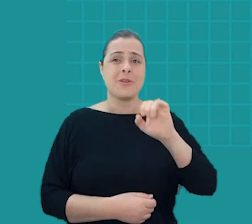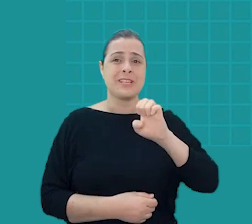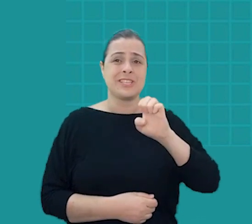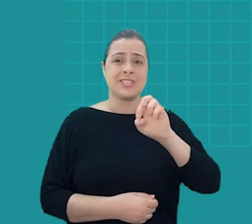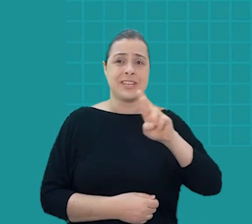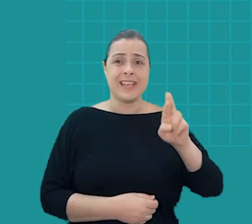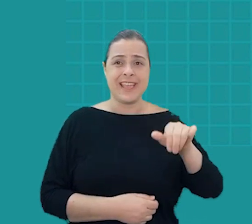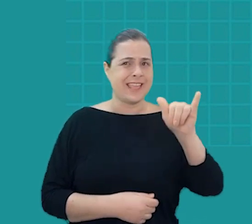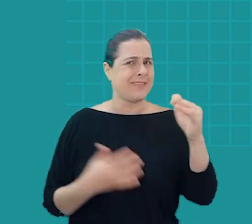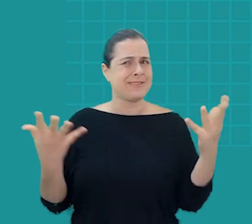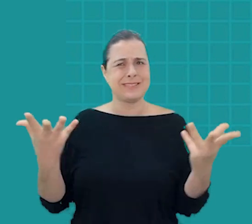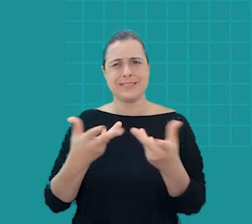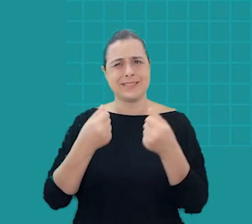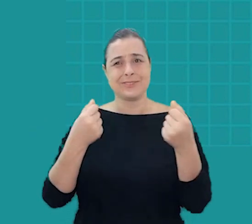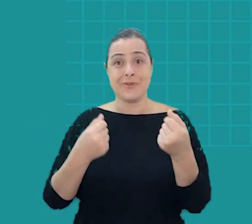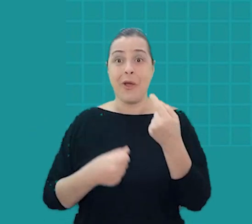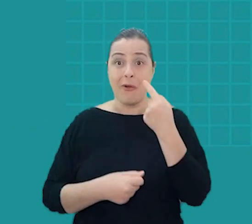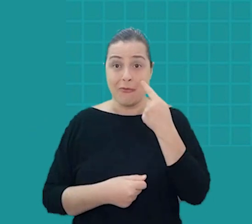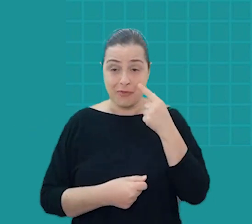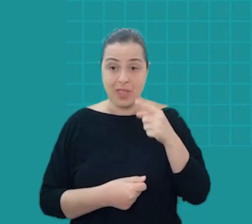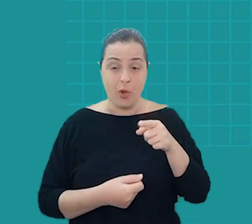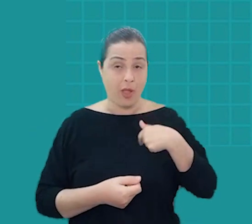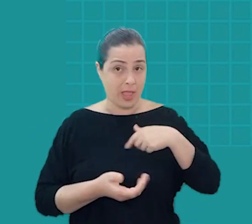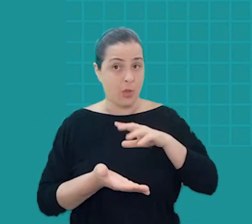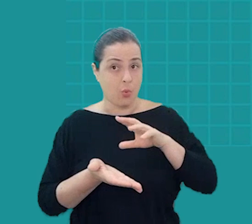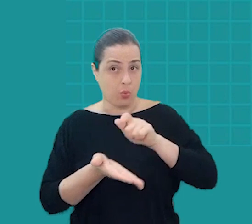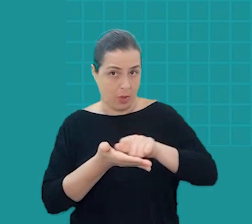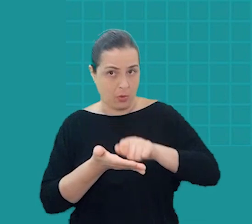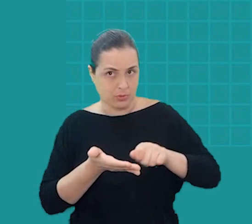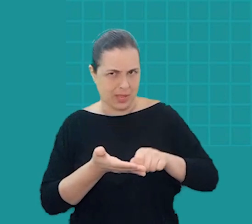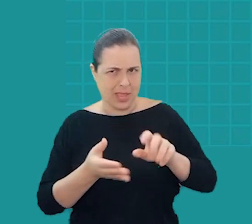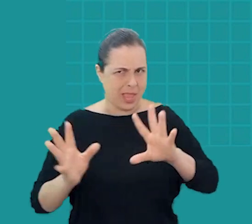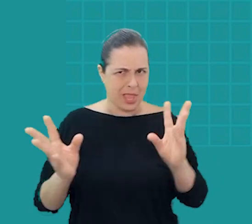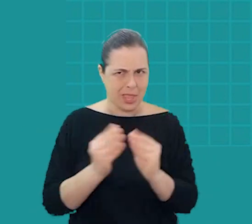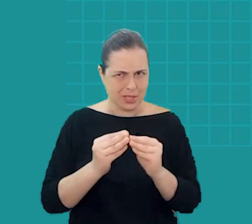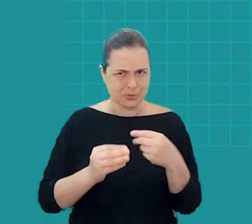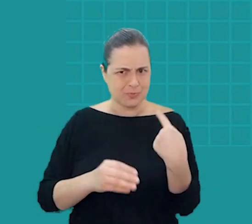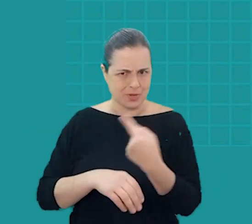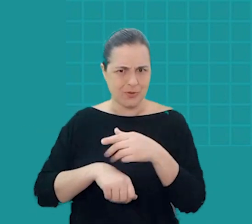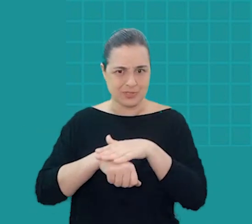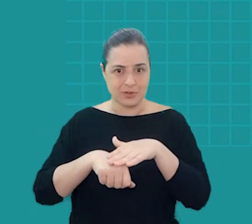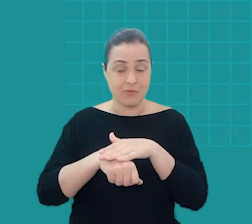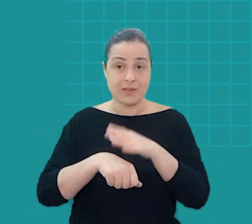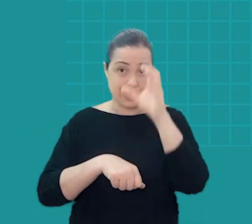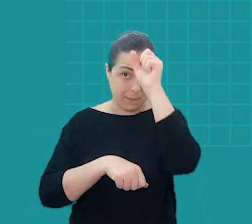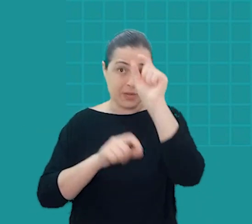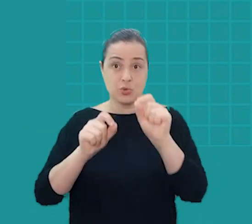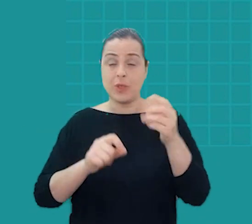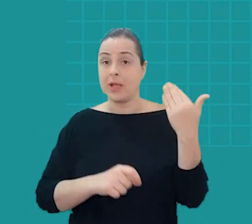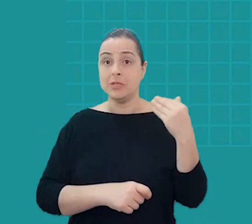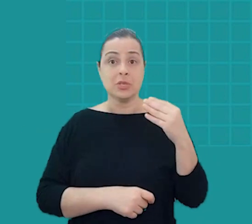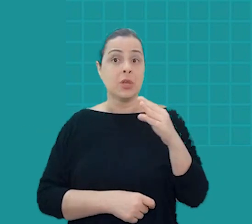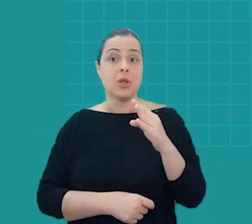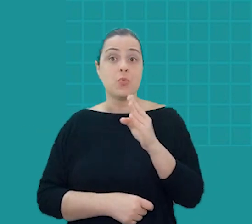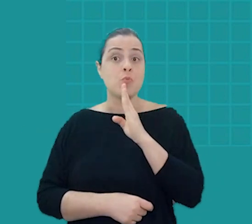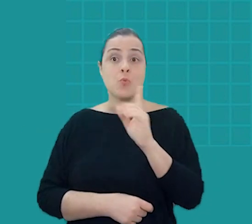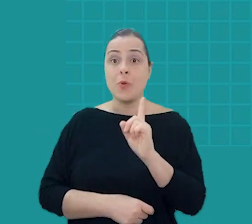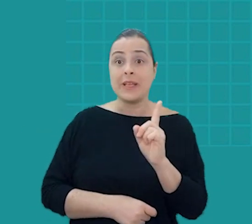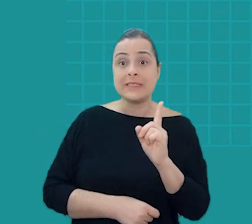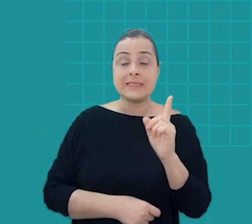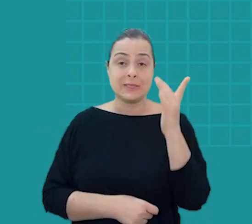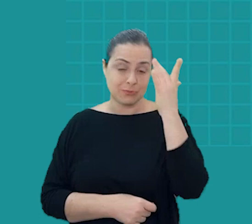telinha era pequena, ou de BlackBerry. O touchscreen foi inventado por uma pessoa com deficiência, ela tinha atrofia muscular, ela não